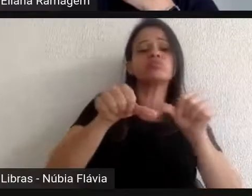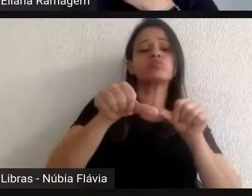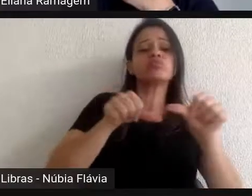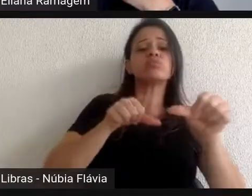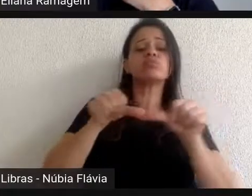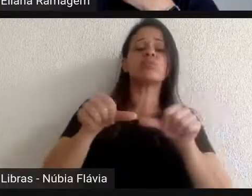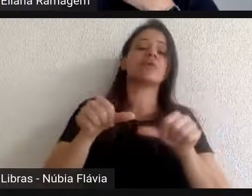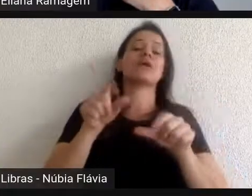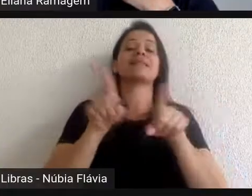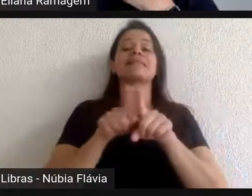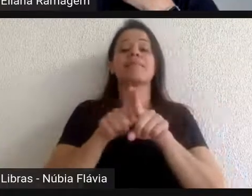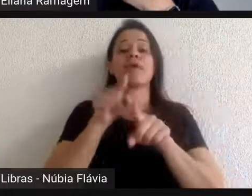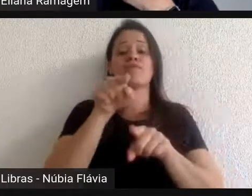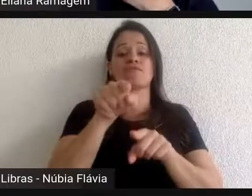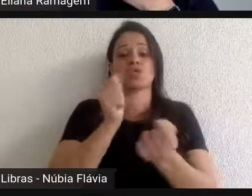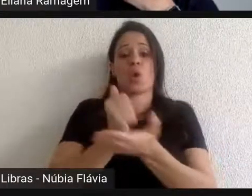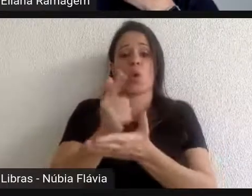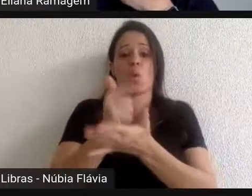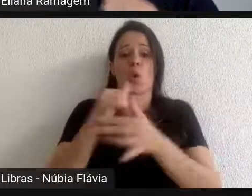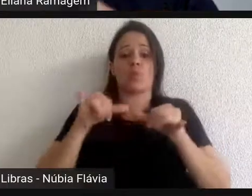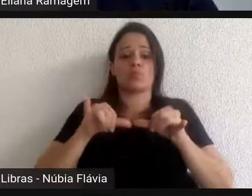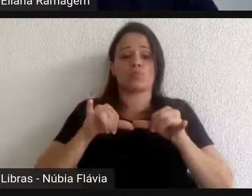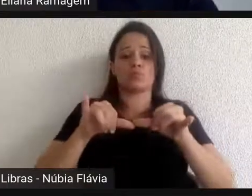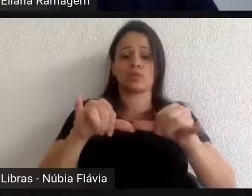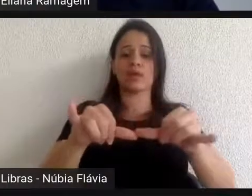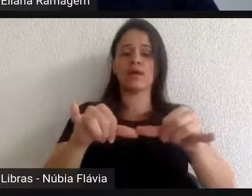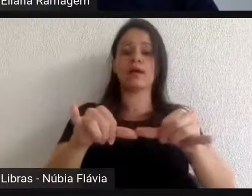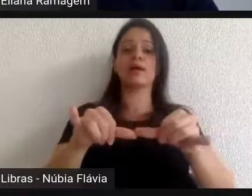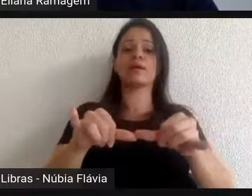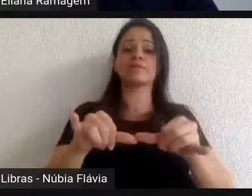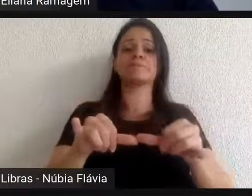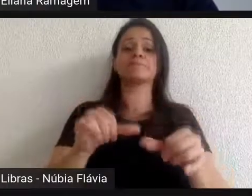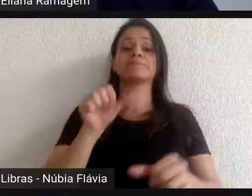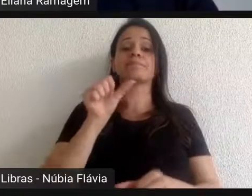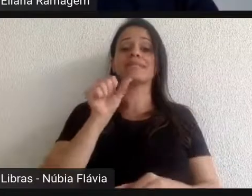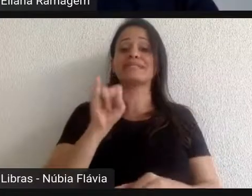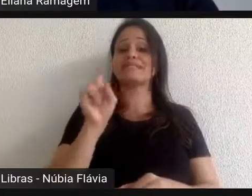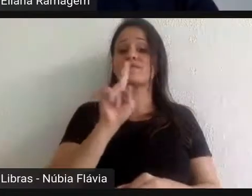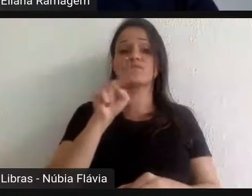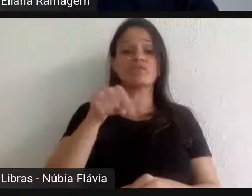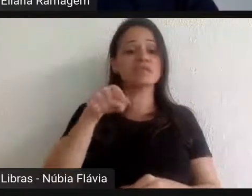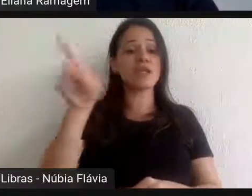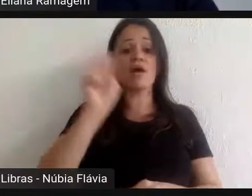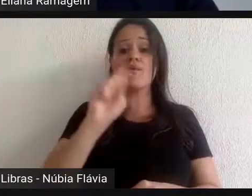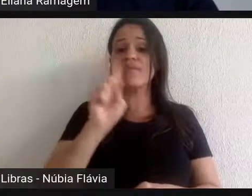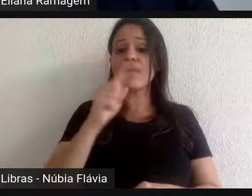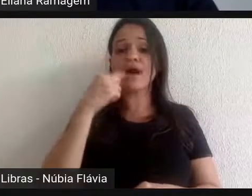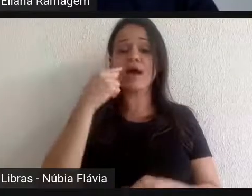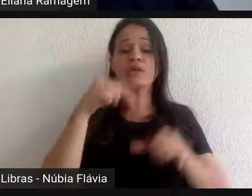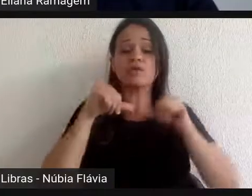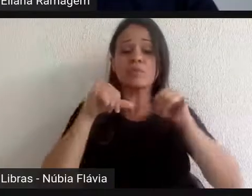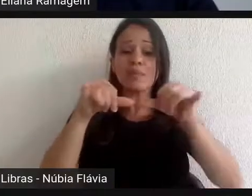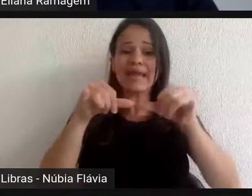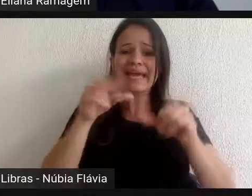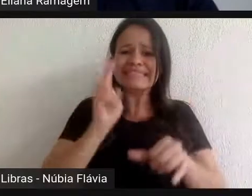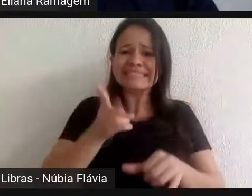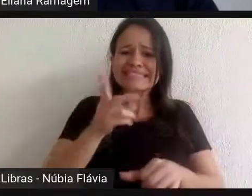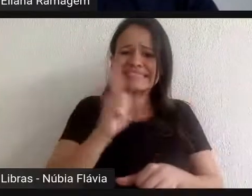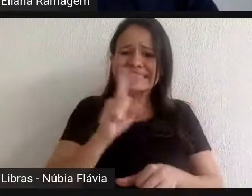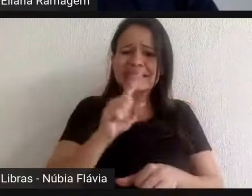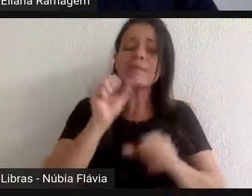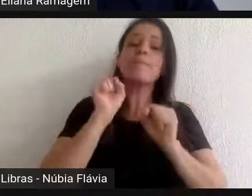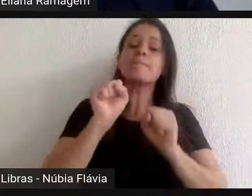das compras, e aí eu falo, a gente, mesmo que a gente não vá ao supermercado com muita frequência, a gente pode